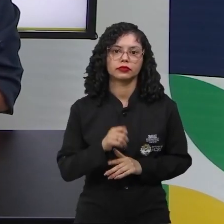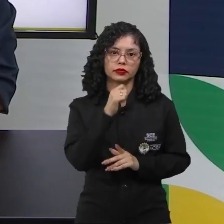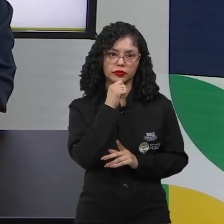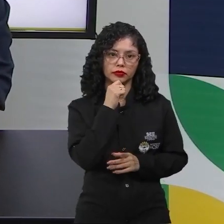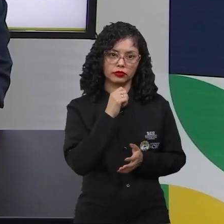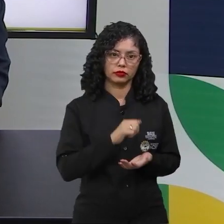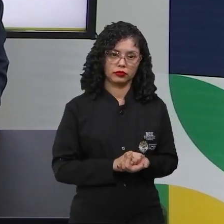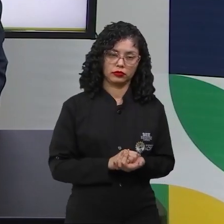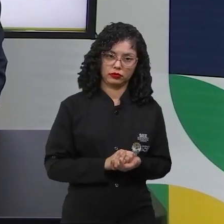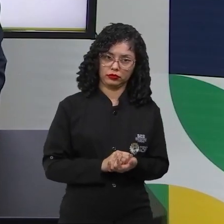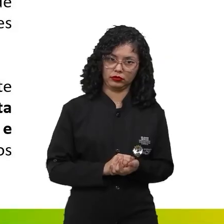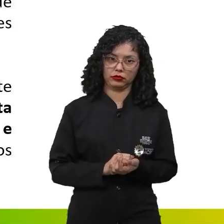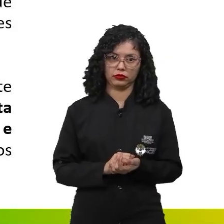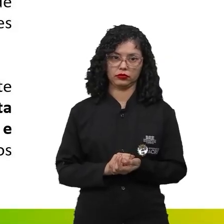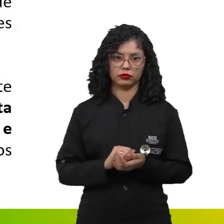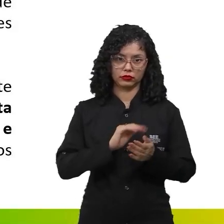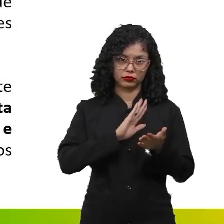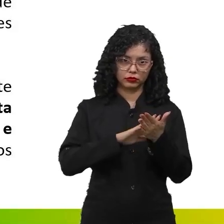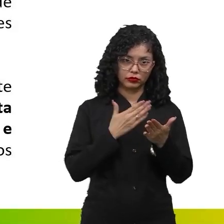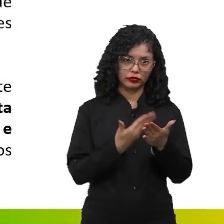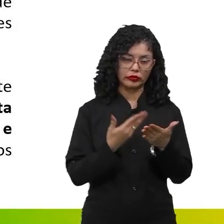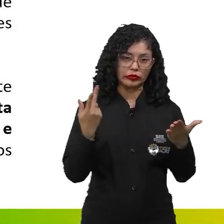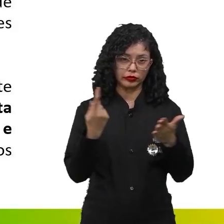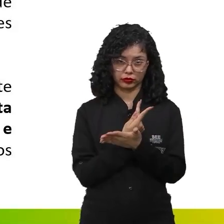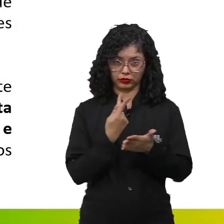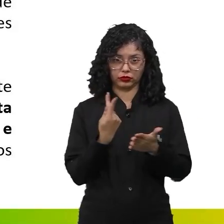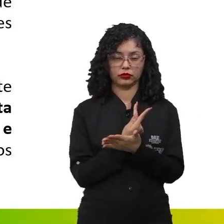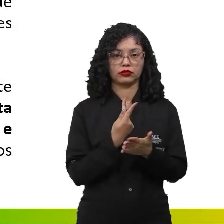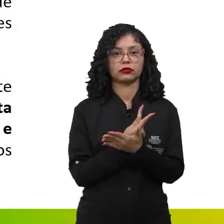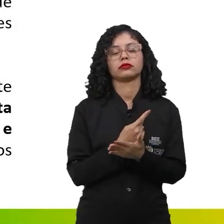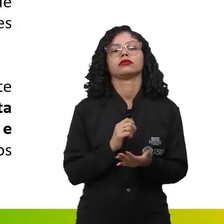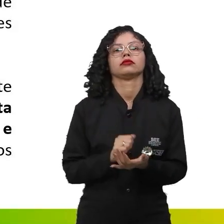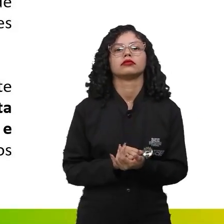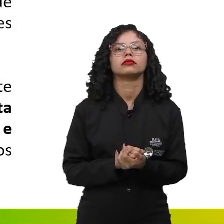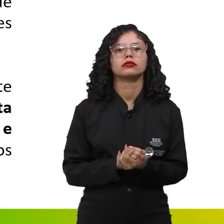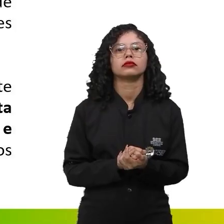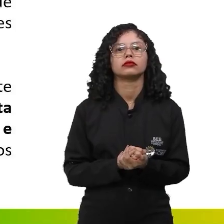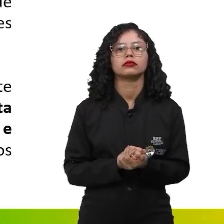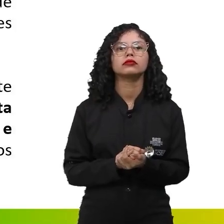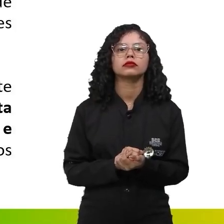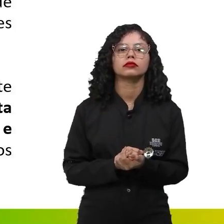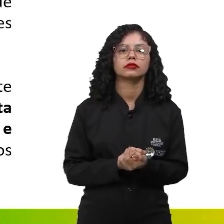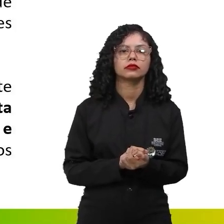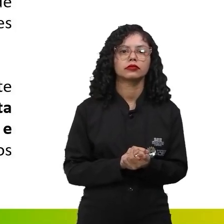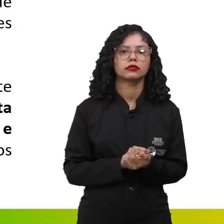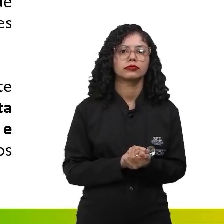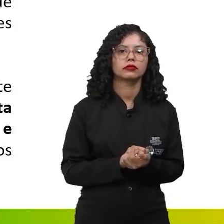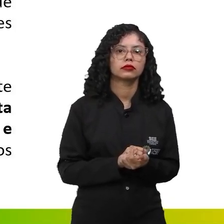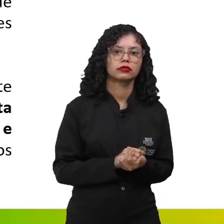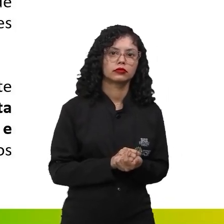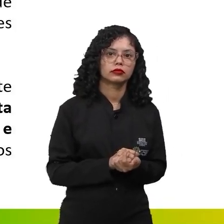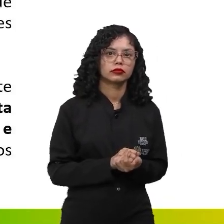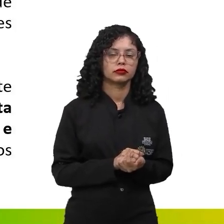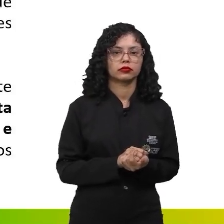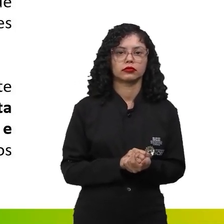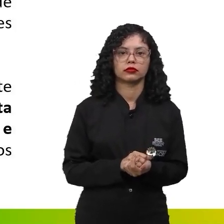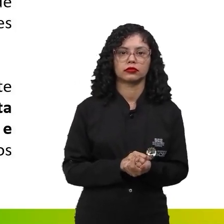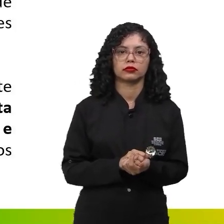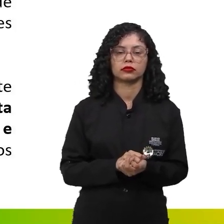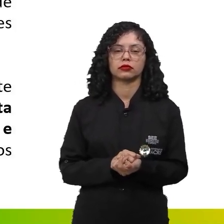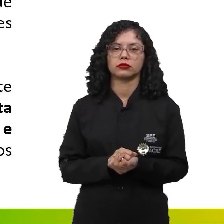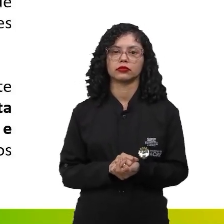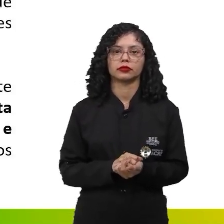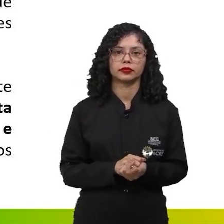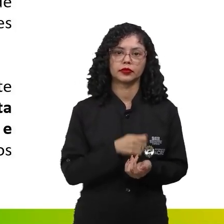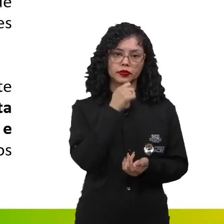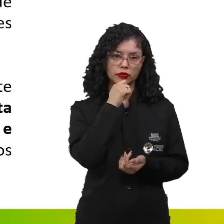olha só, essa interpretação, ela está incorreta, essa aqui, tá? Melhor do que vacinas. Então, a